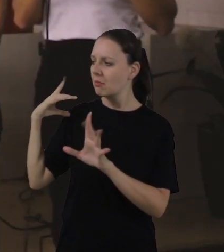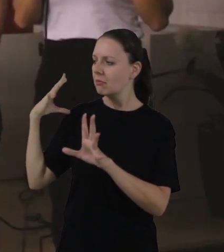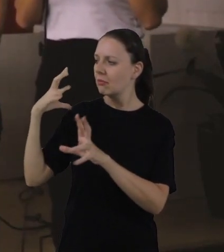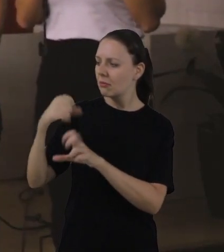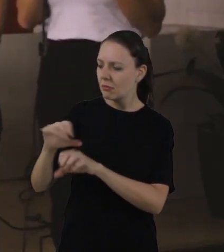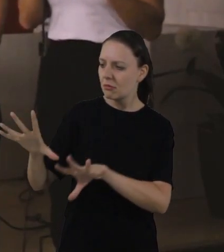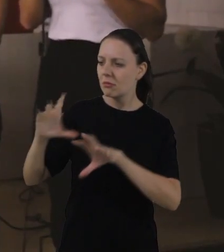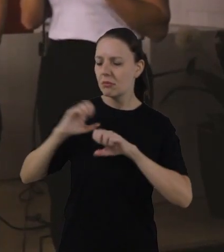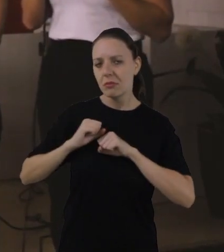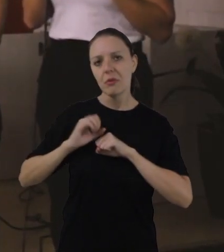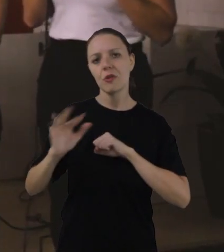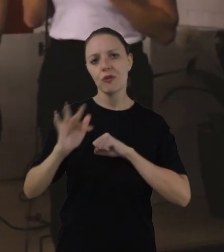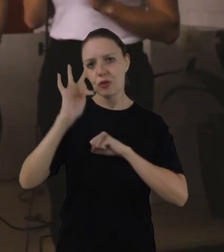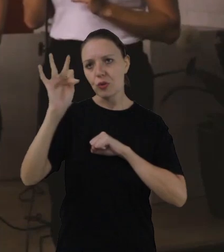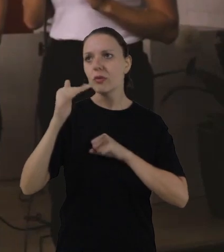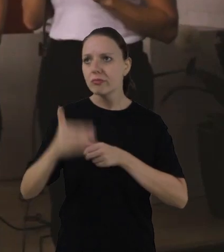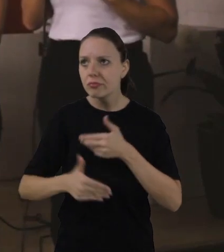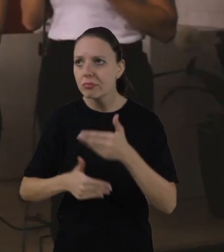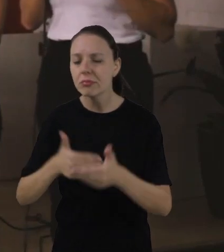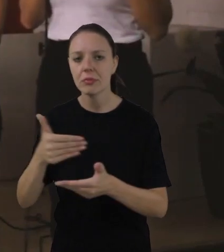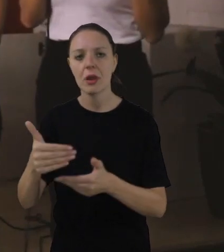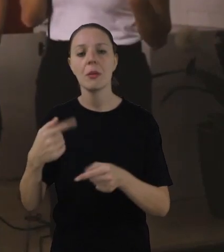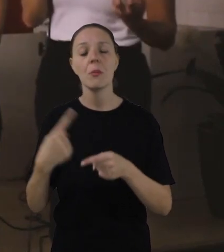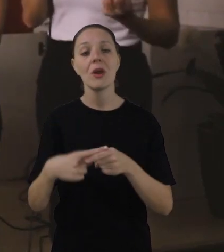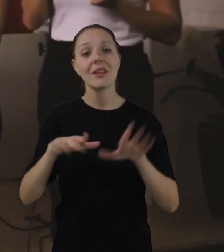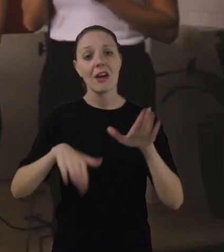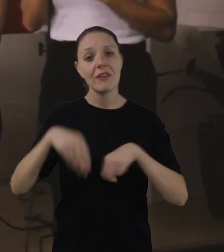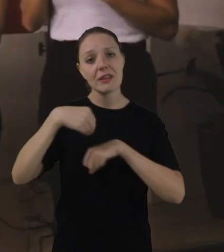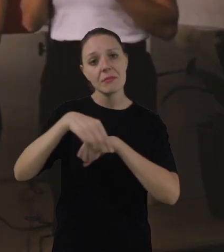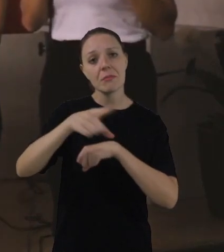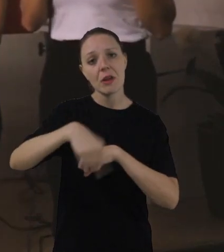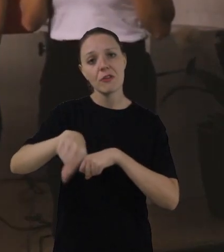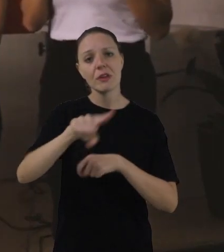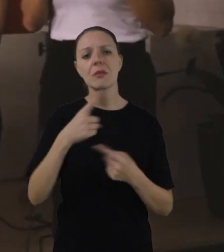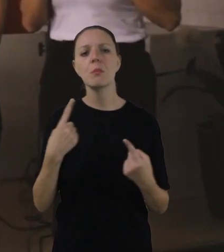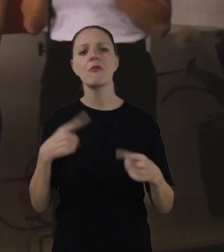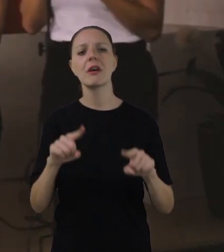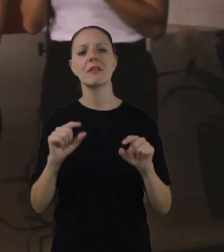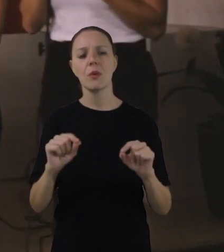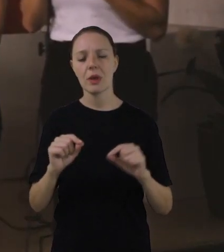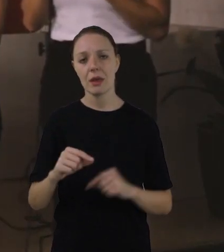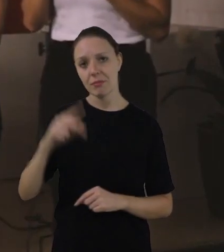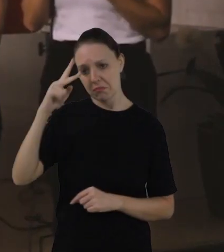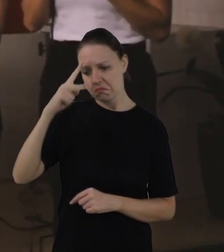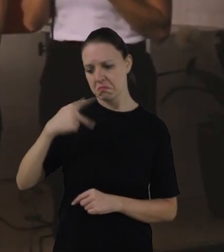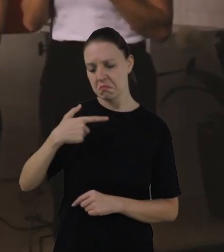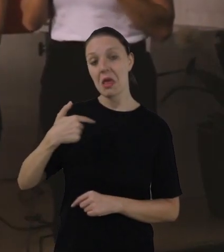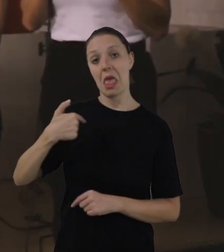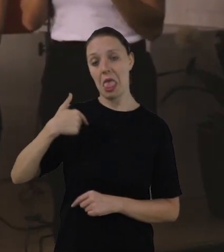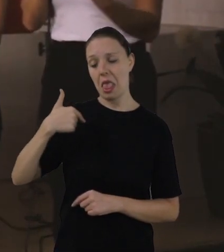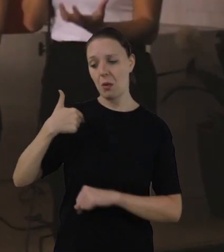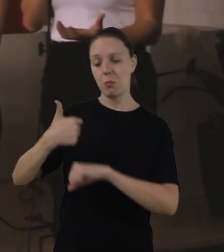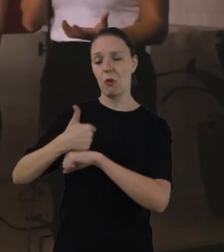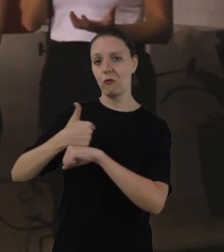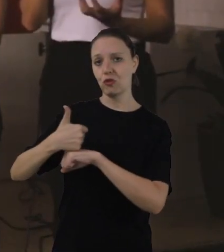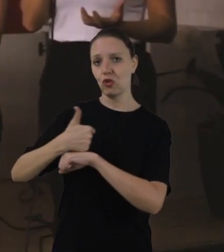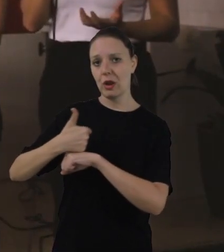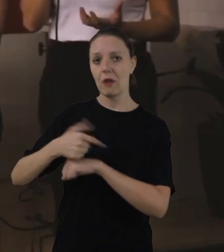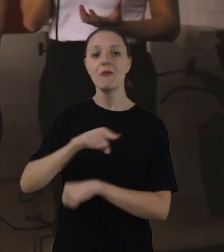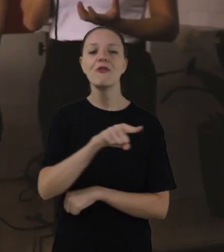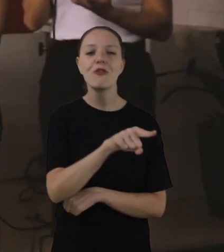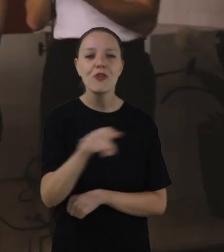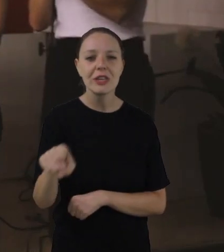isso, porque talvez aqui a provocativa que a gente traz é o que eu, como profissional, vocês,